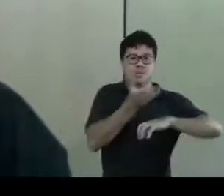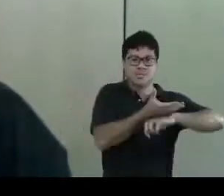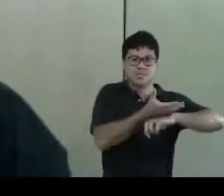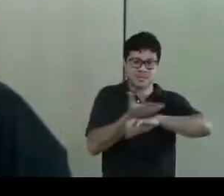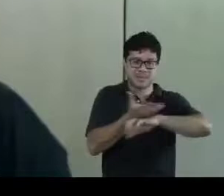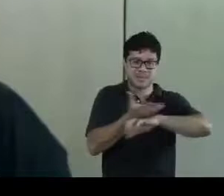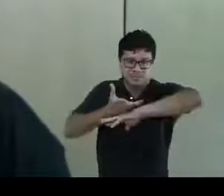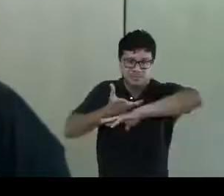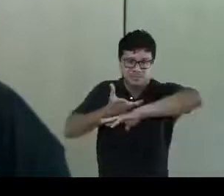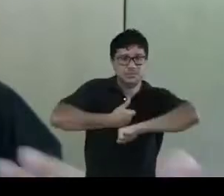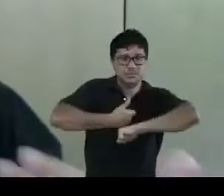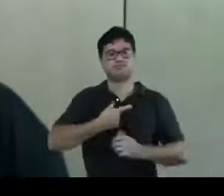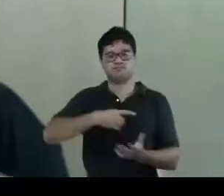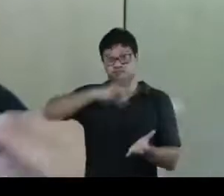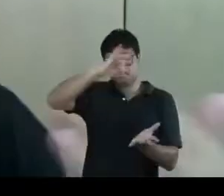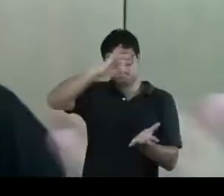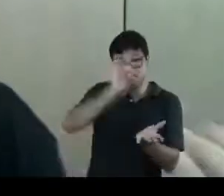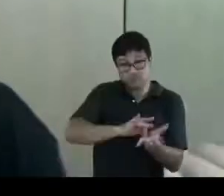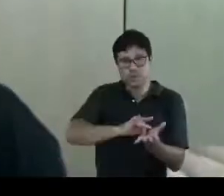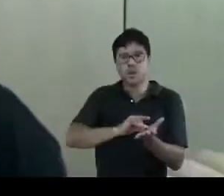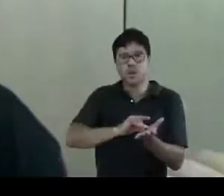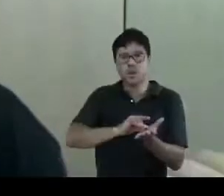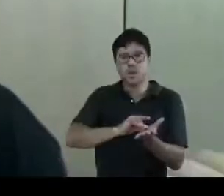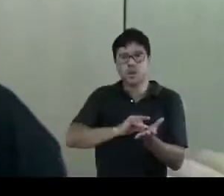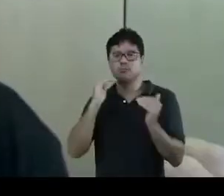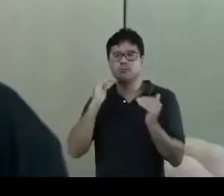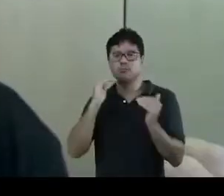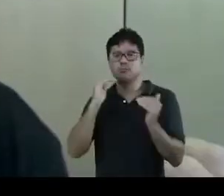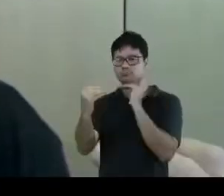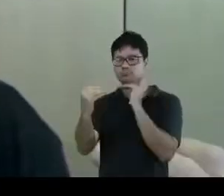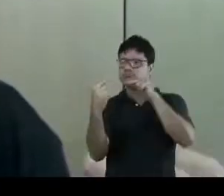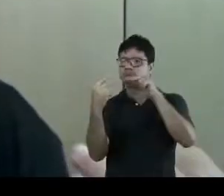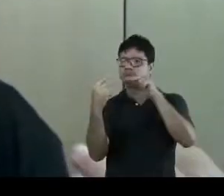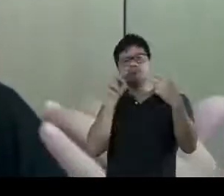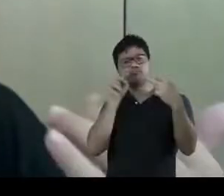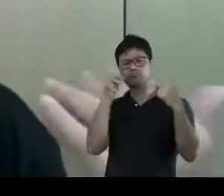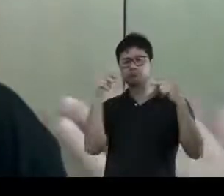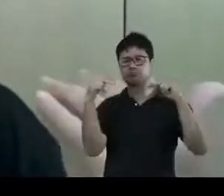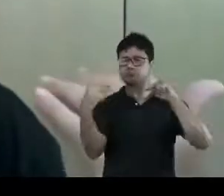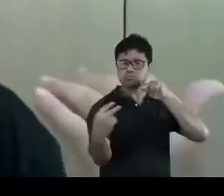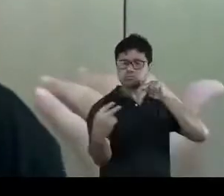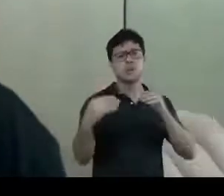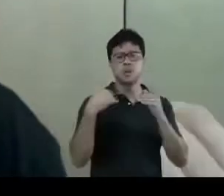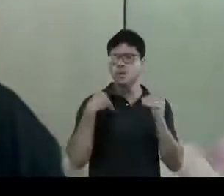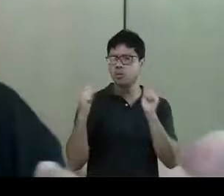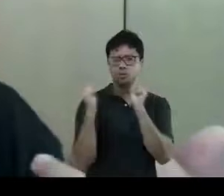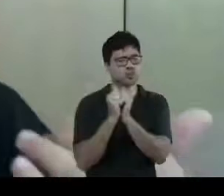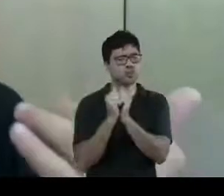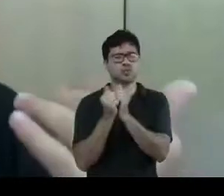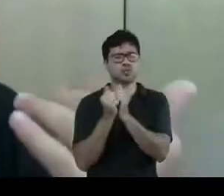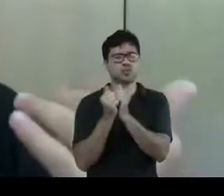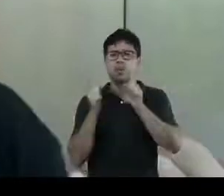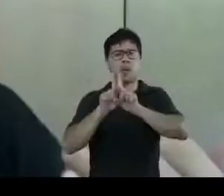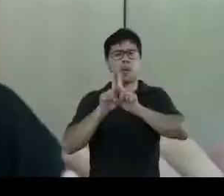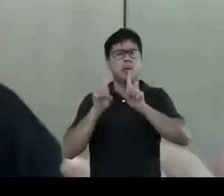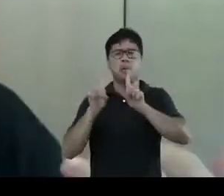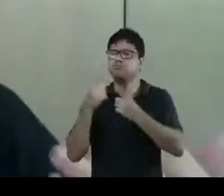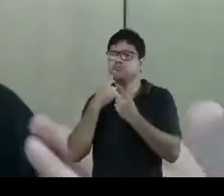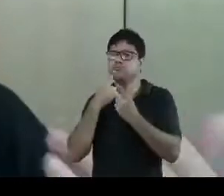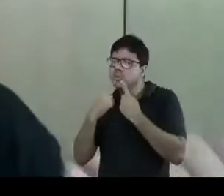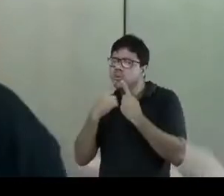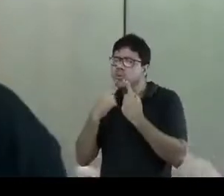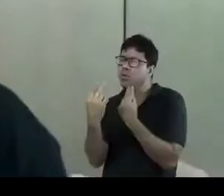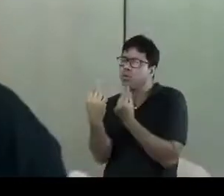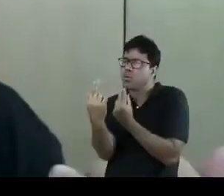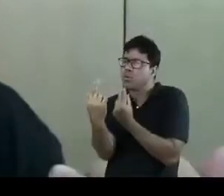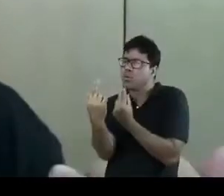transdisciplinar, de maneira efetivamente horizontal, né, na qual estamos todos ombro a ombro, né, dialogando de